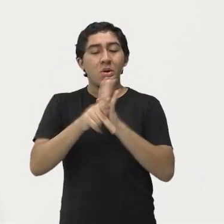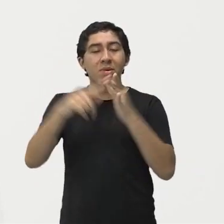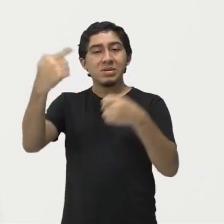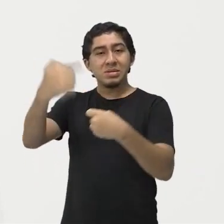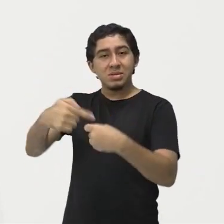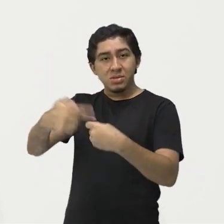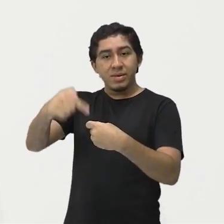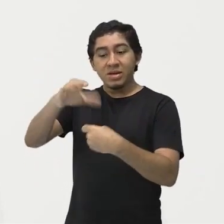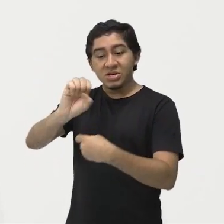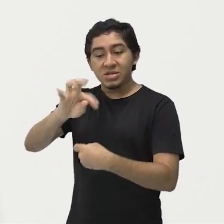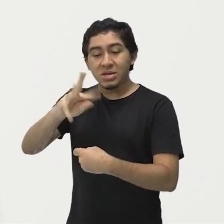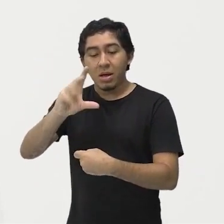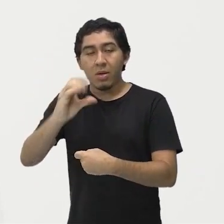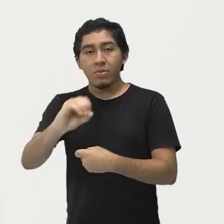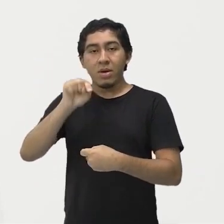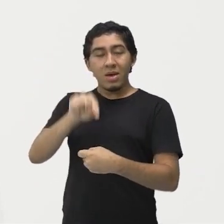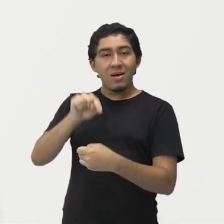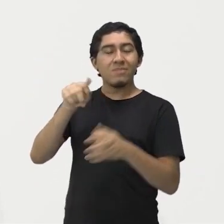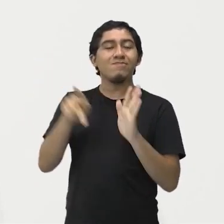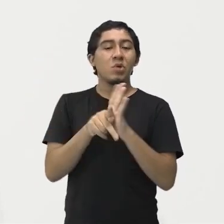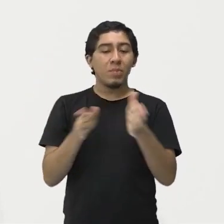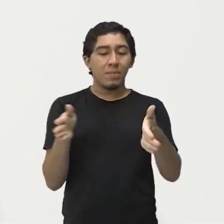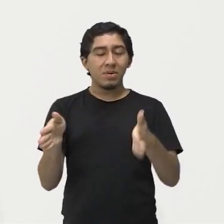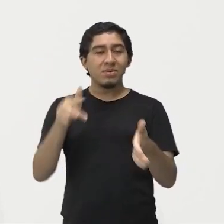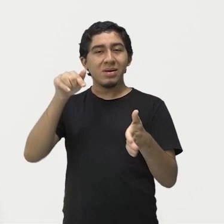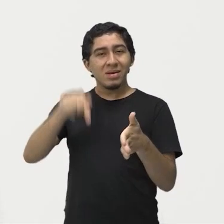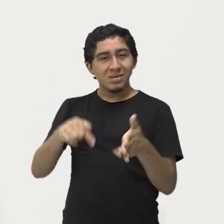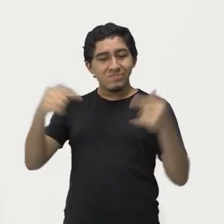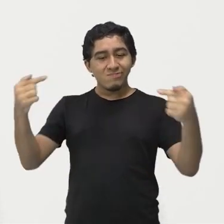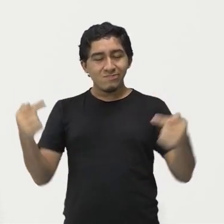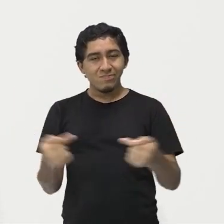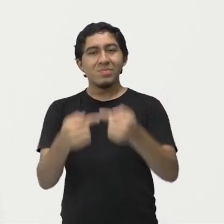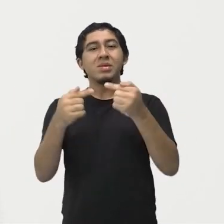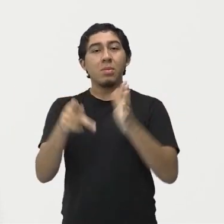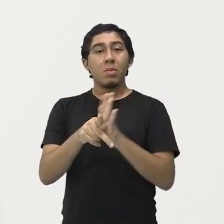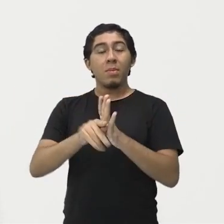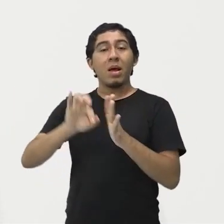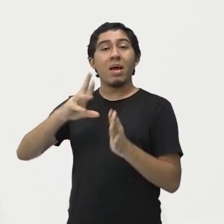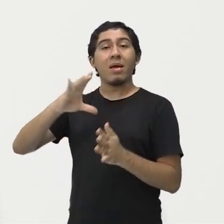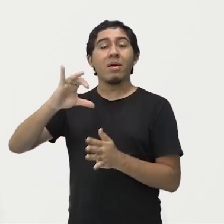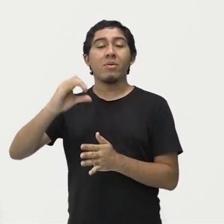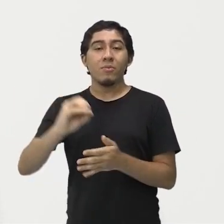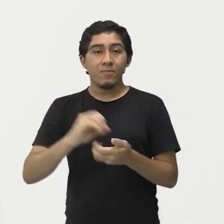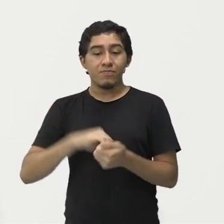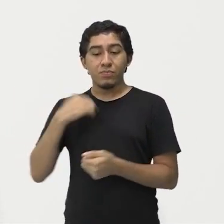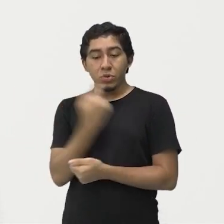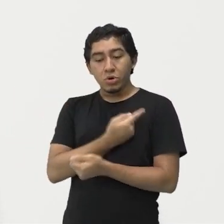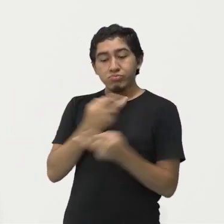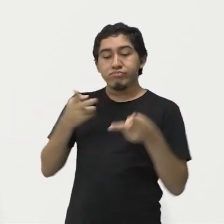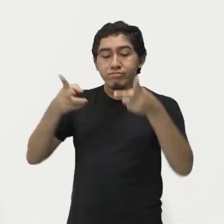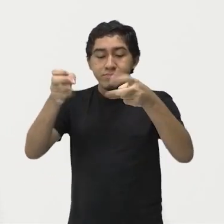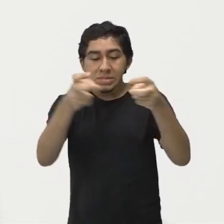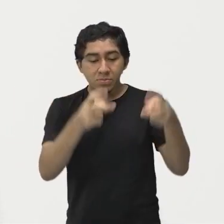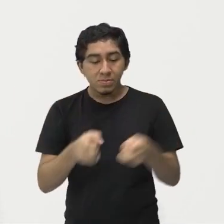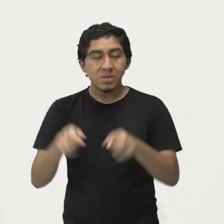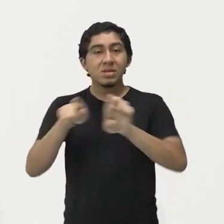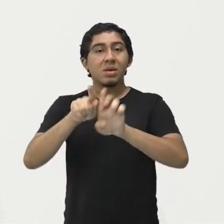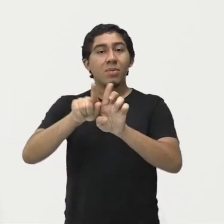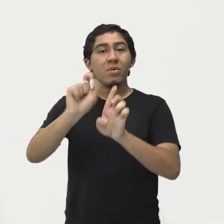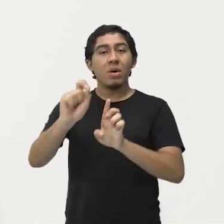neste período, no período arcaico, pessoal, que a gente vai observar a consolidação